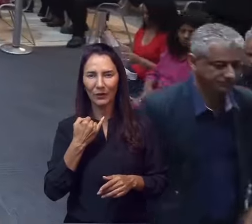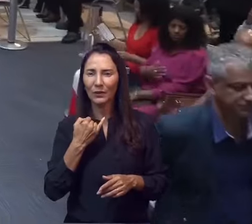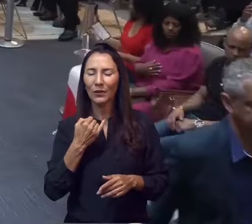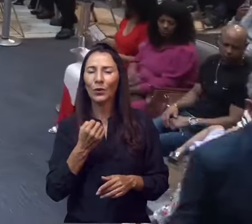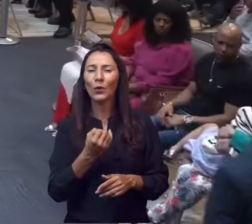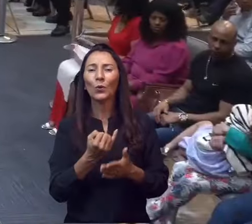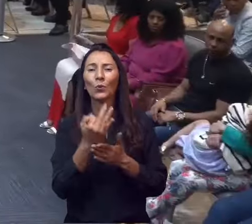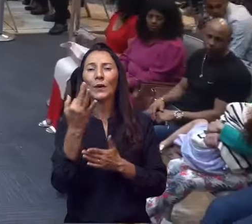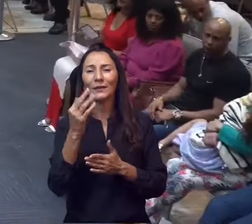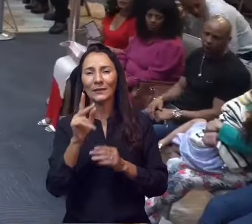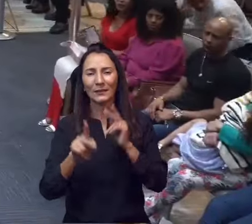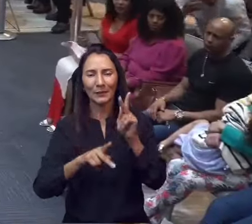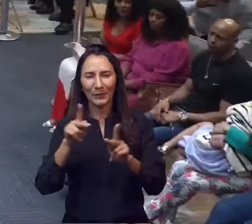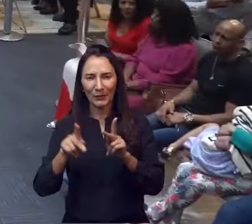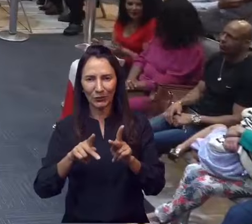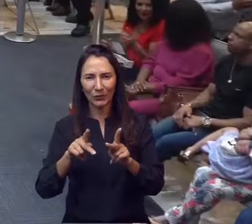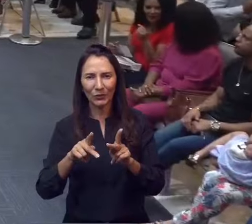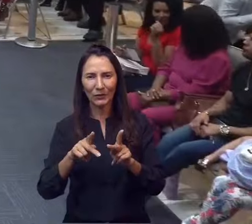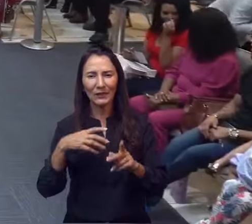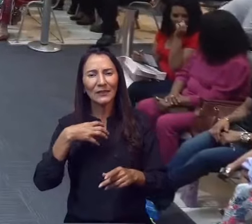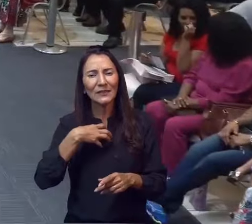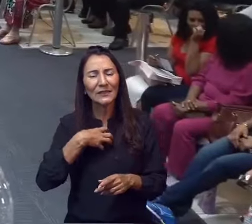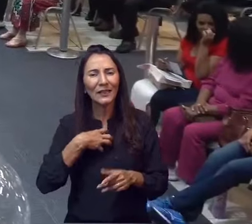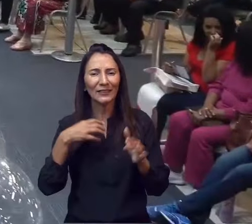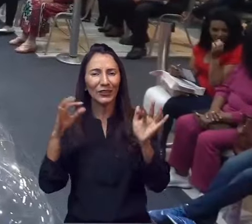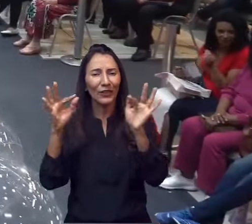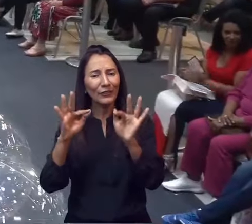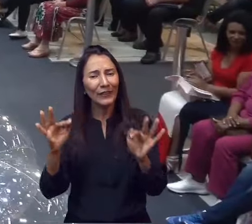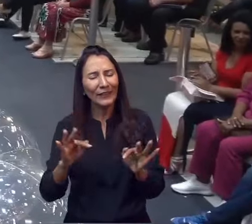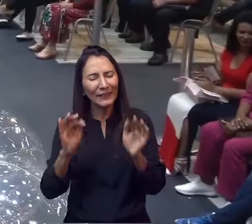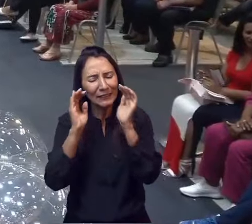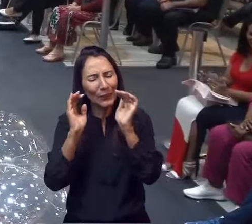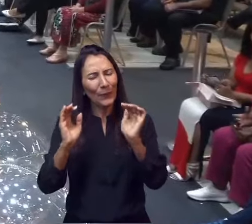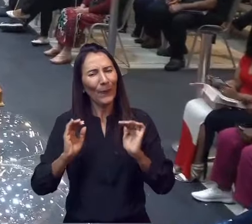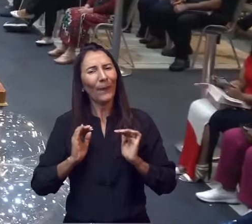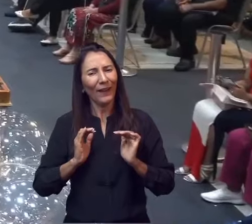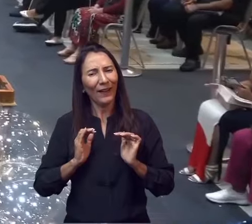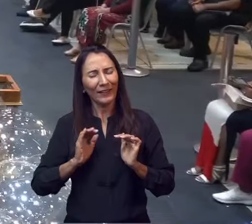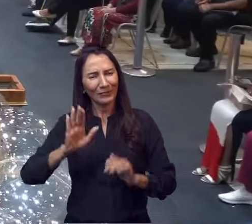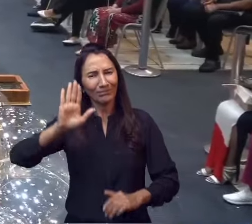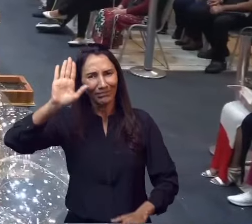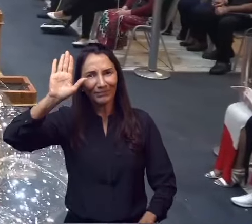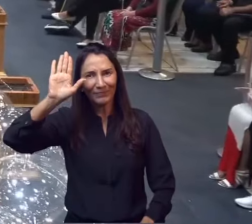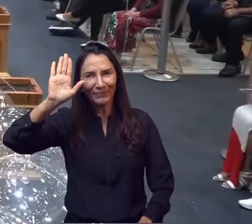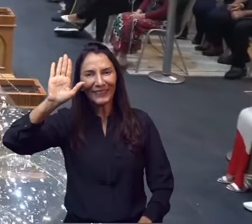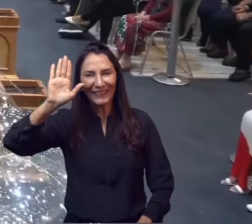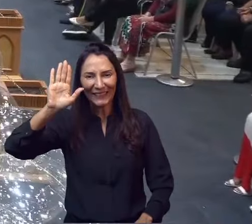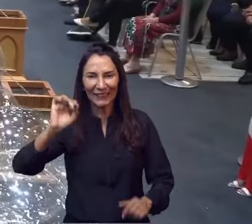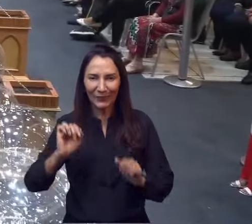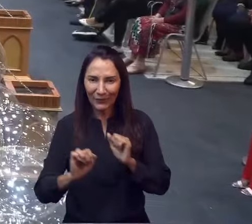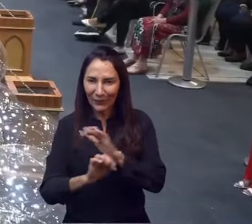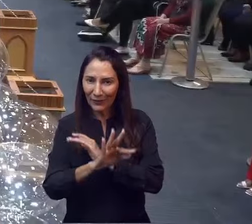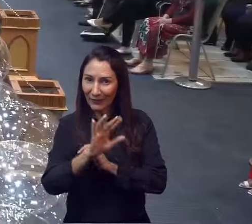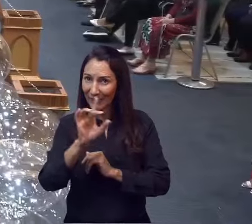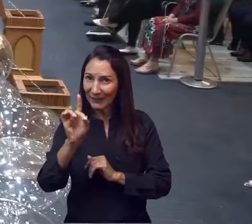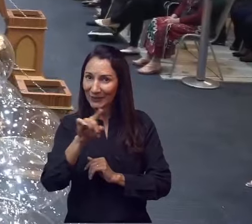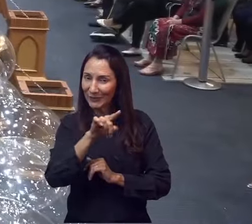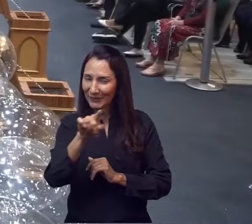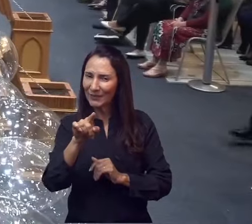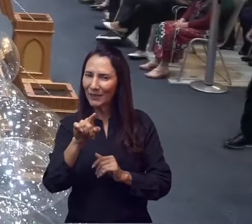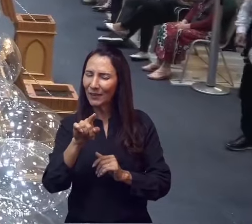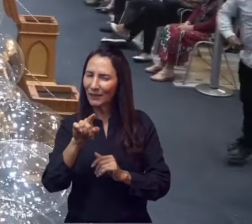honrados em poder e semear esta semente de especial na vida do Pastor Jorge quando se sentem glória a Deus então faça isso